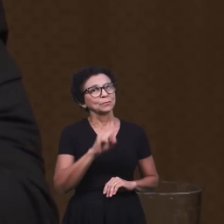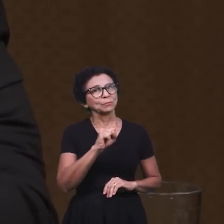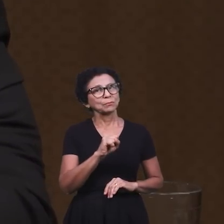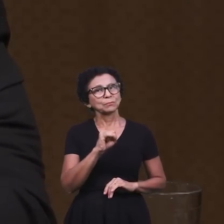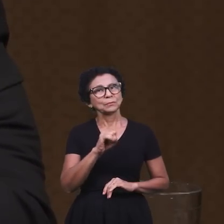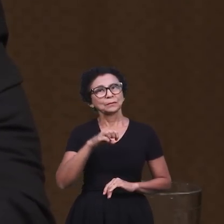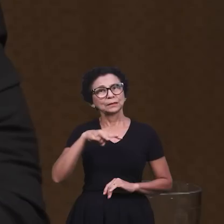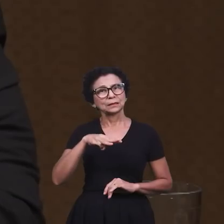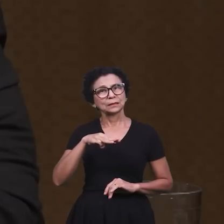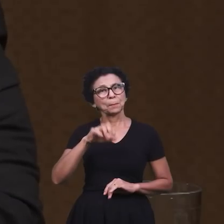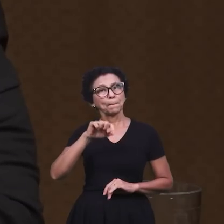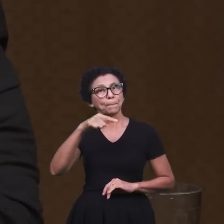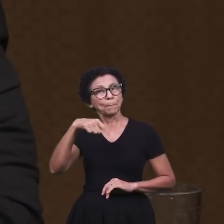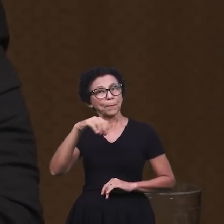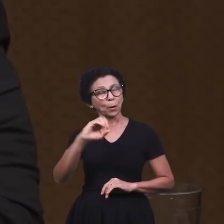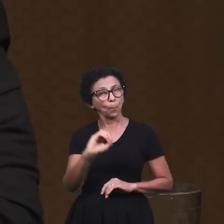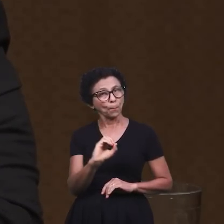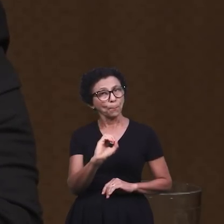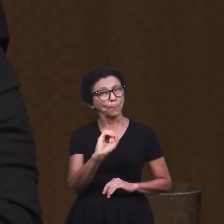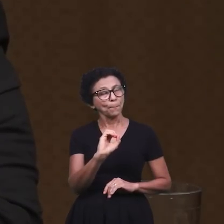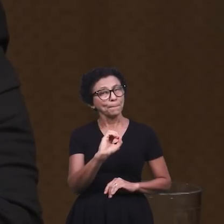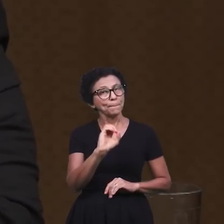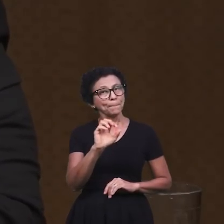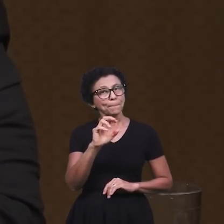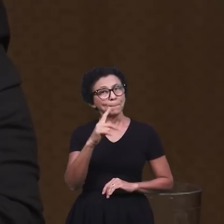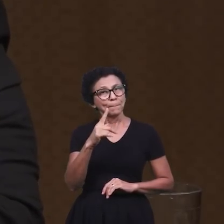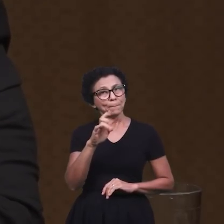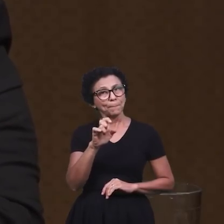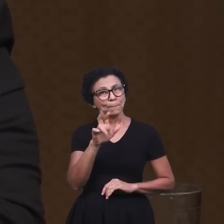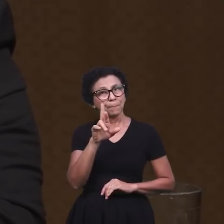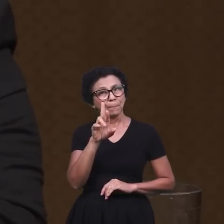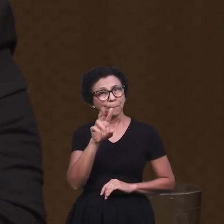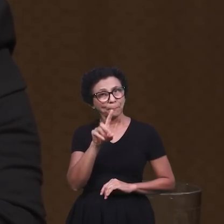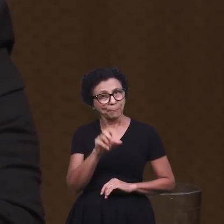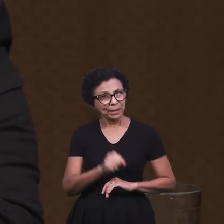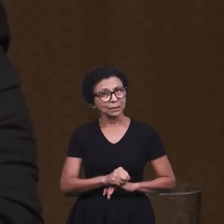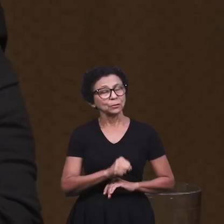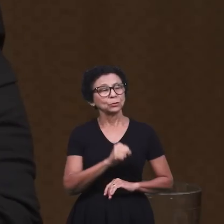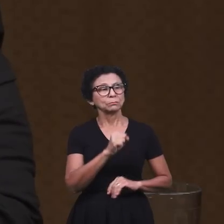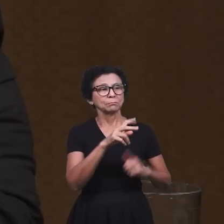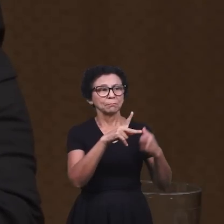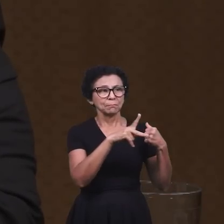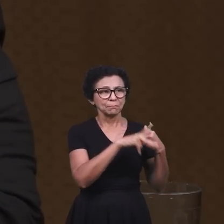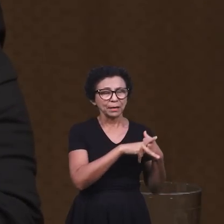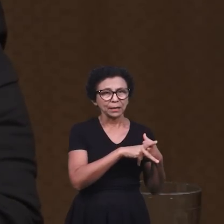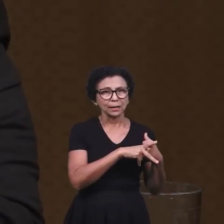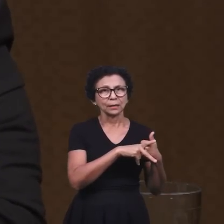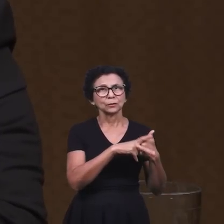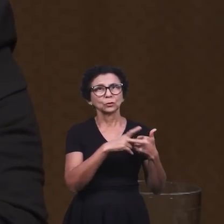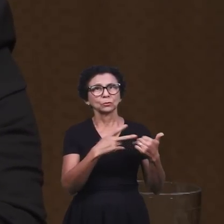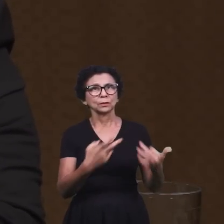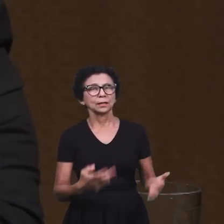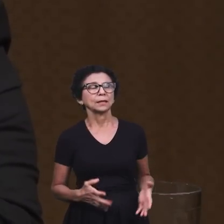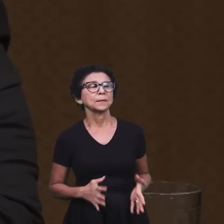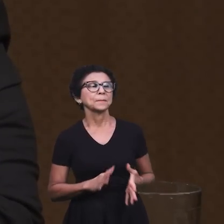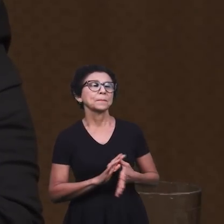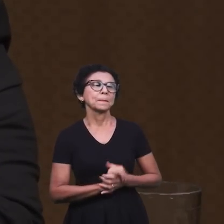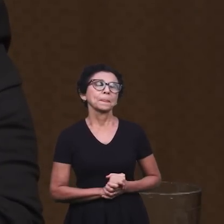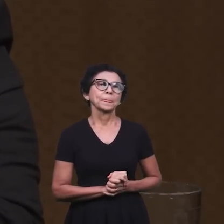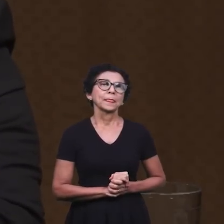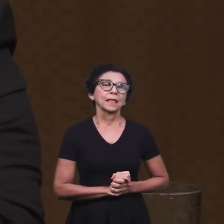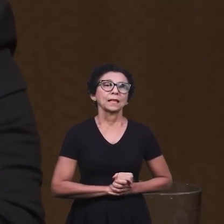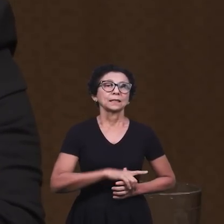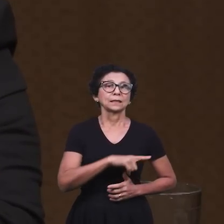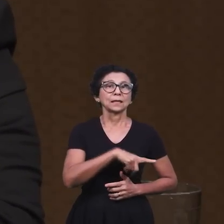no Espírito, por uma revelação do Espírito, então não foi um insight, não foi uma dedução lógica, foi